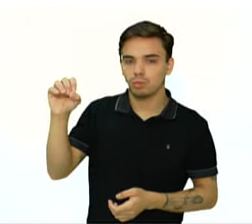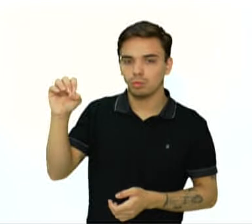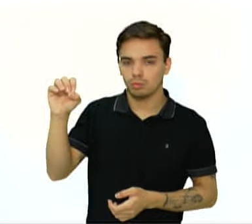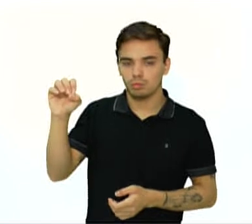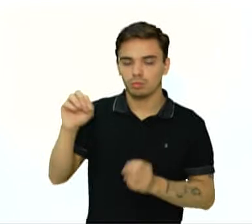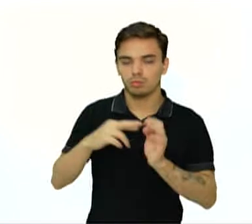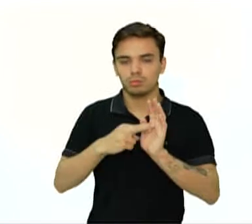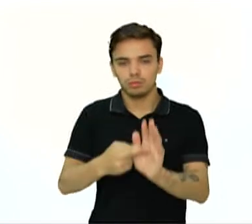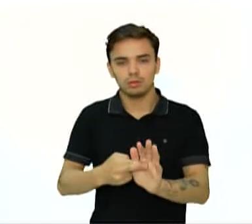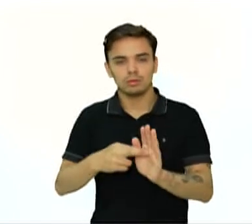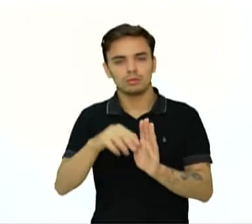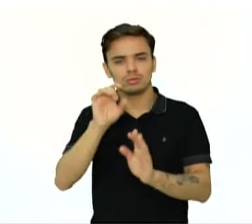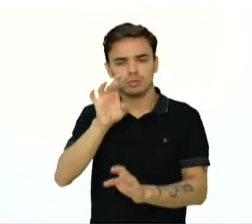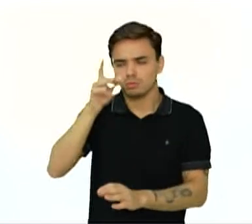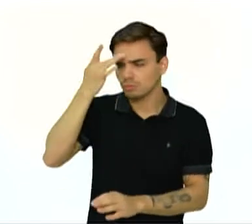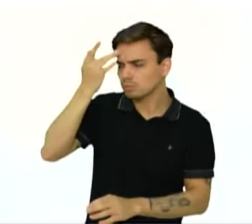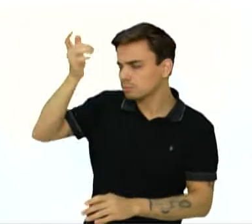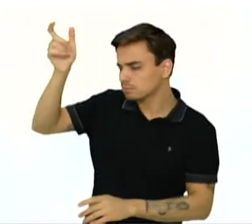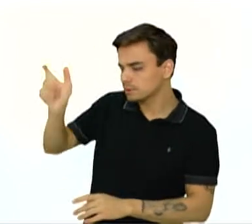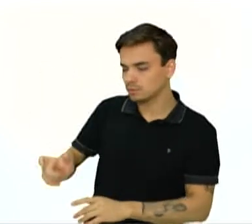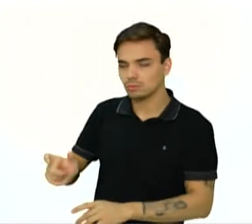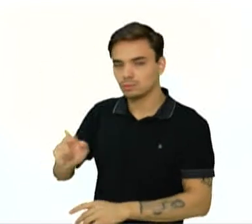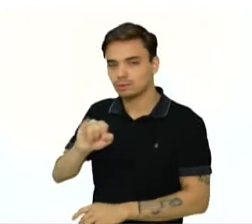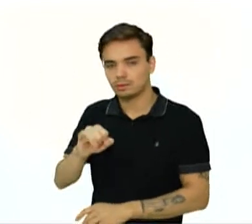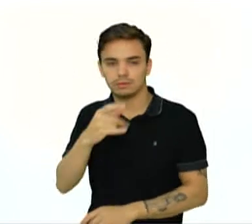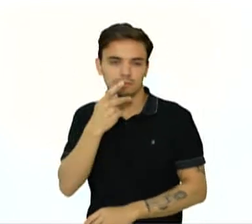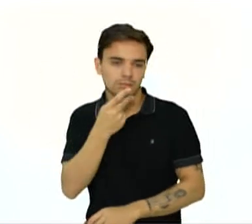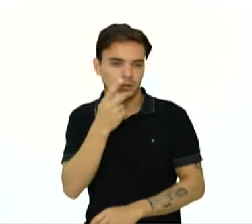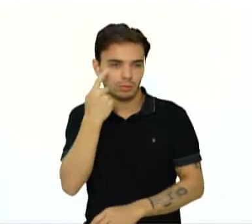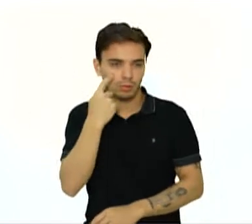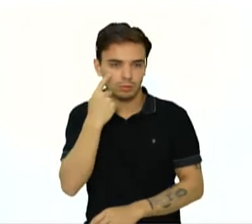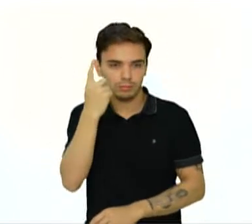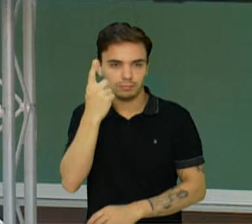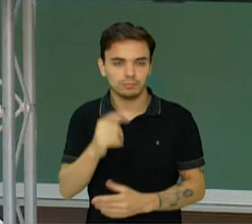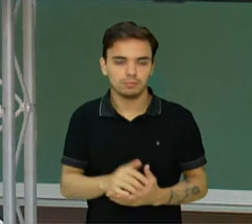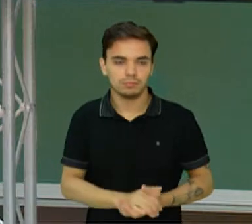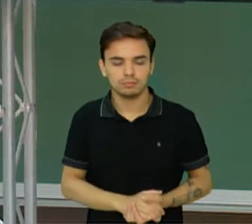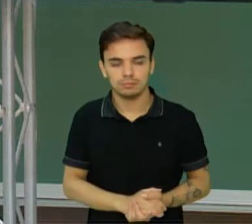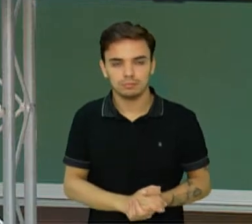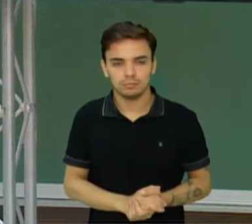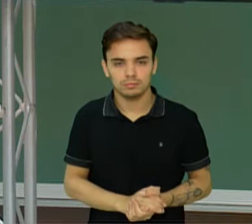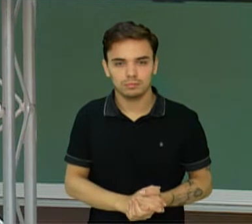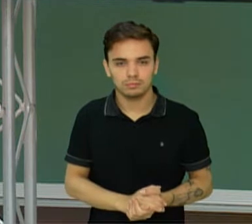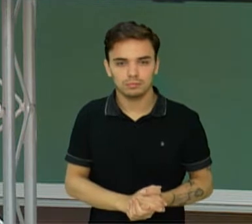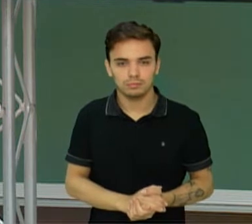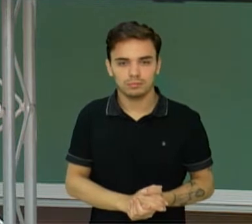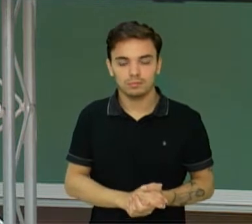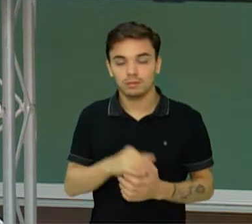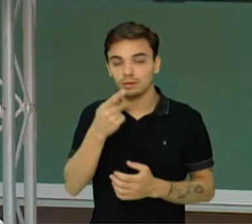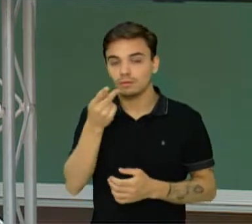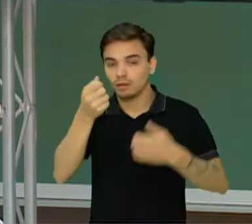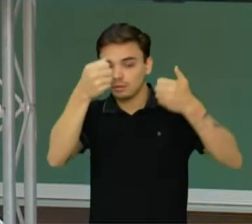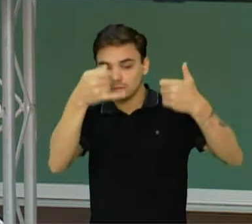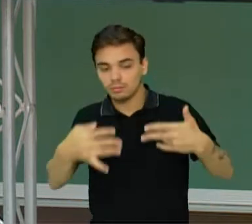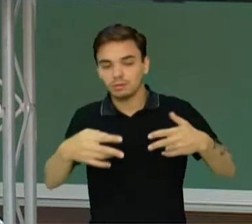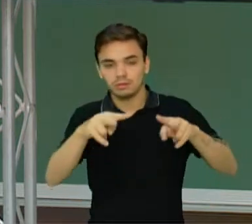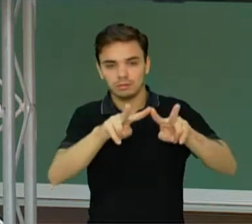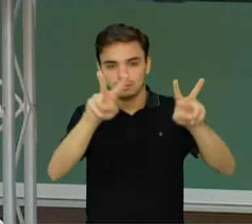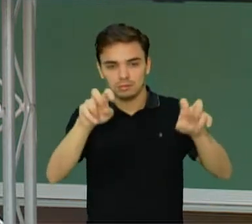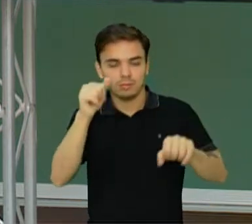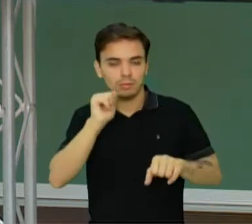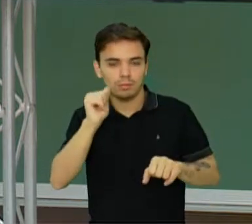referir exclusivamente a pessoas. Quando eu falo que a Charlotte Bronte é uma grande escritora que escreveu Jane